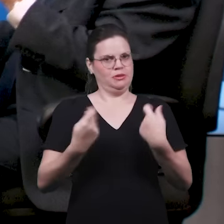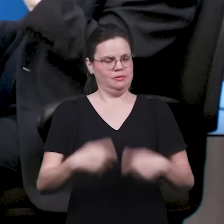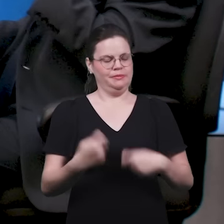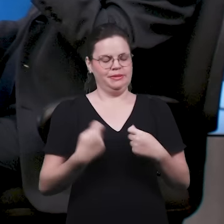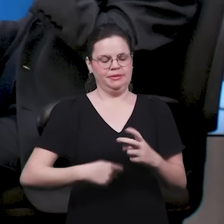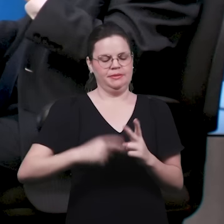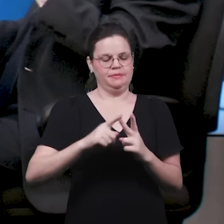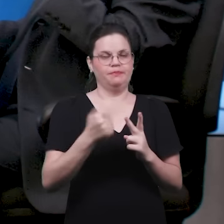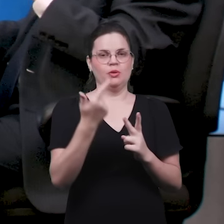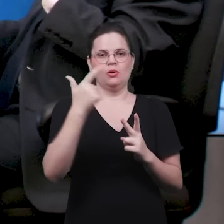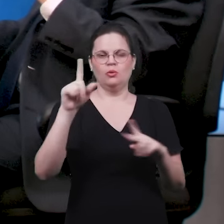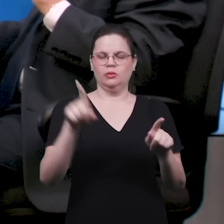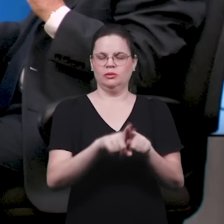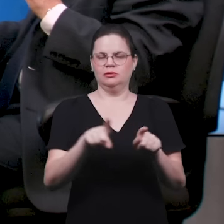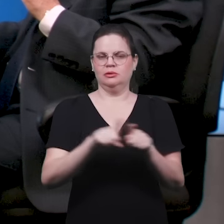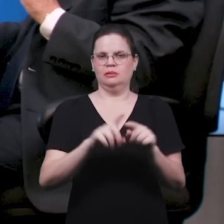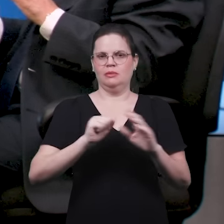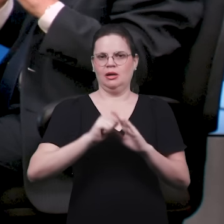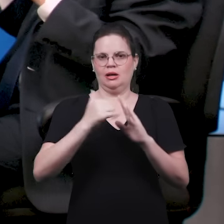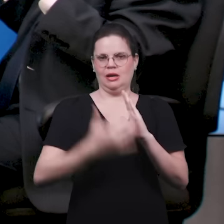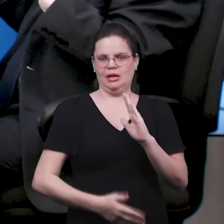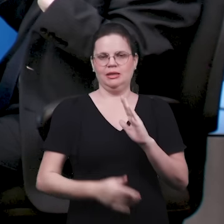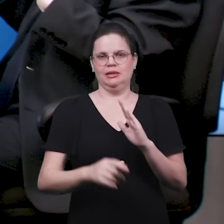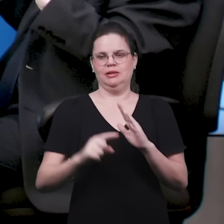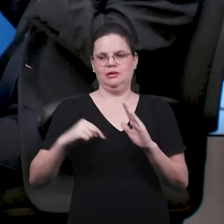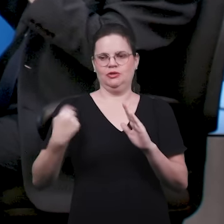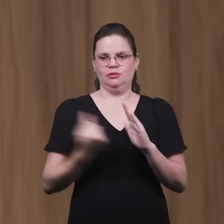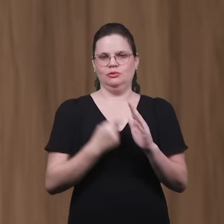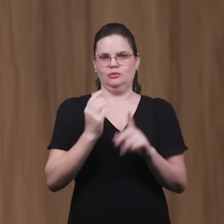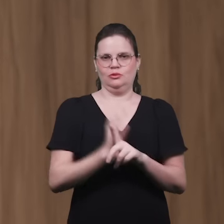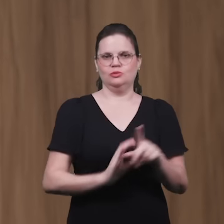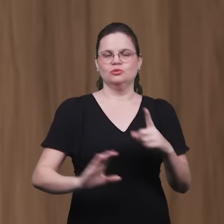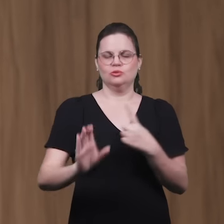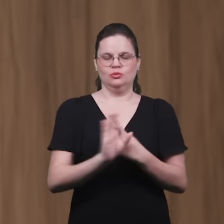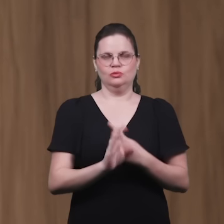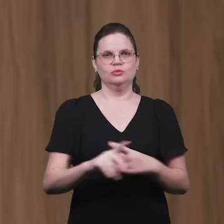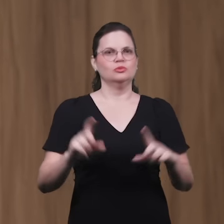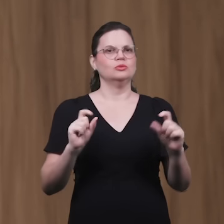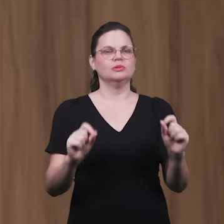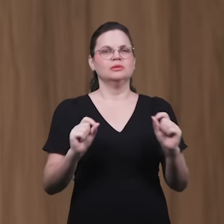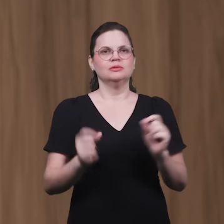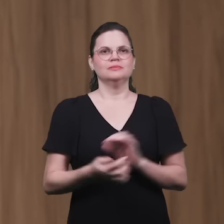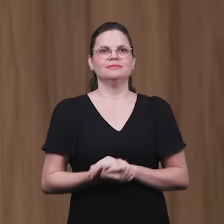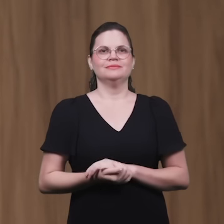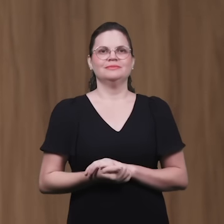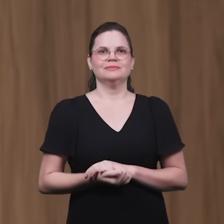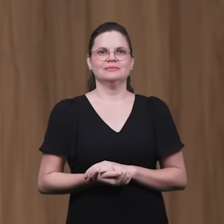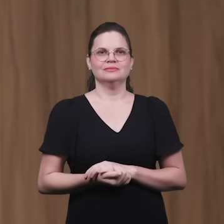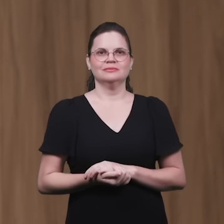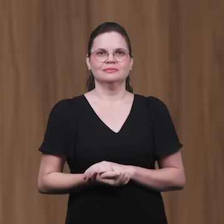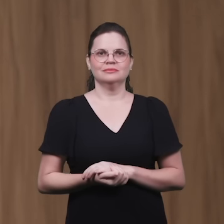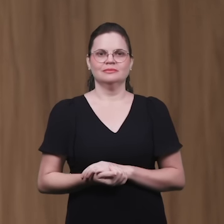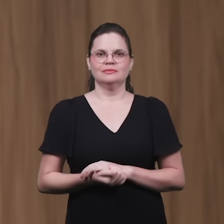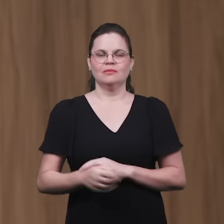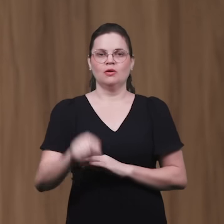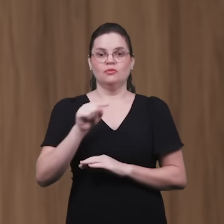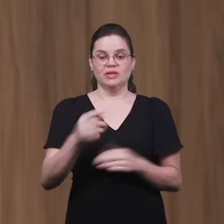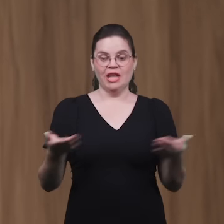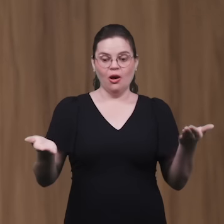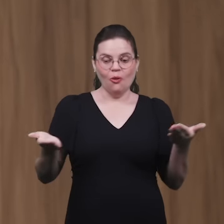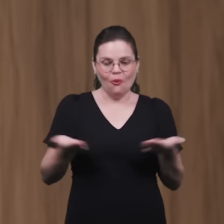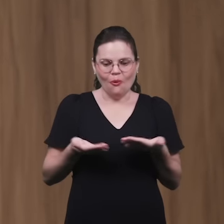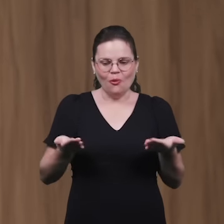aspecto muito característico dos nossos cultos, na questão de disciplina do culto. Sabe o que é? É você ter a porção de